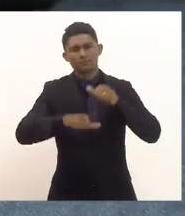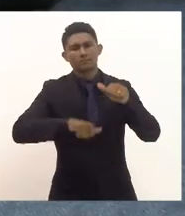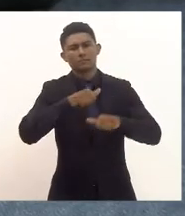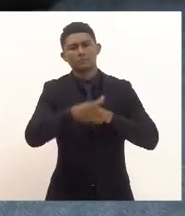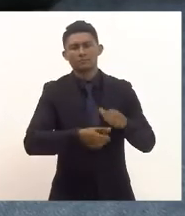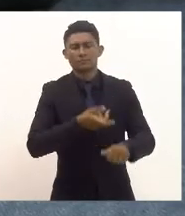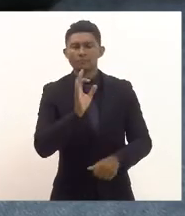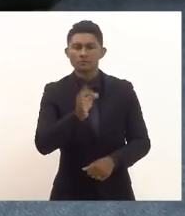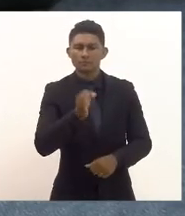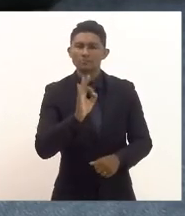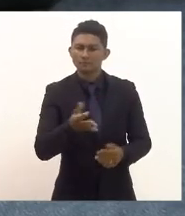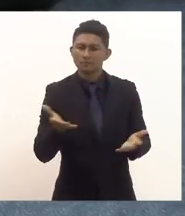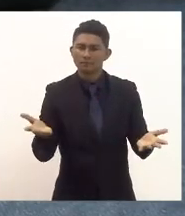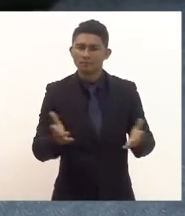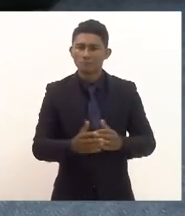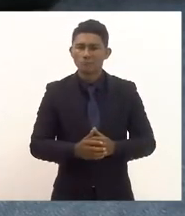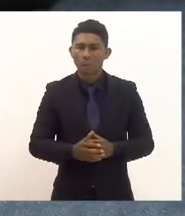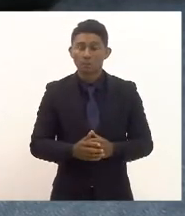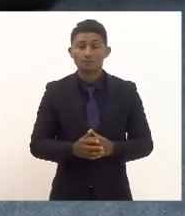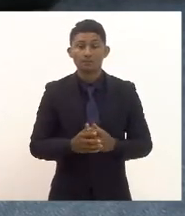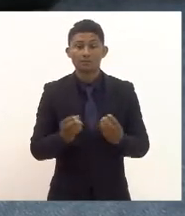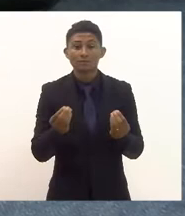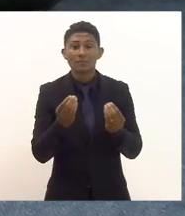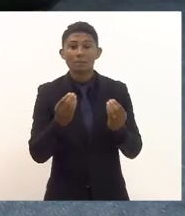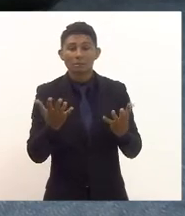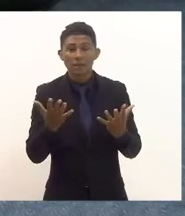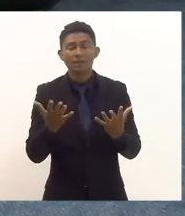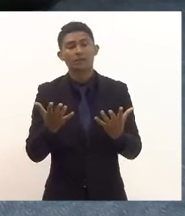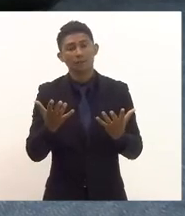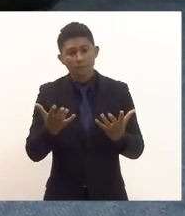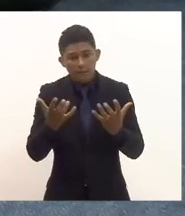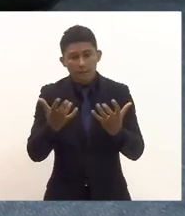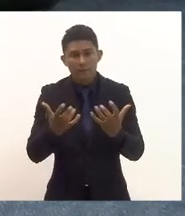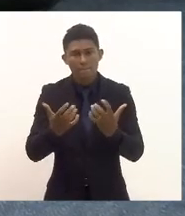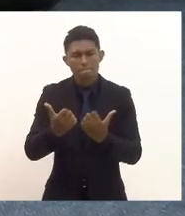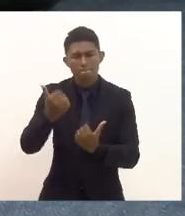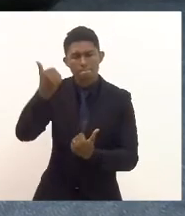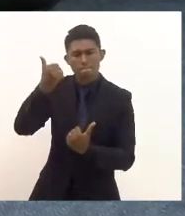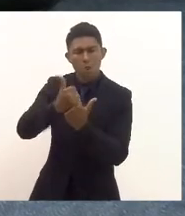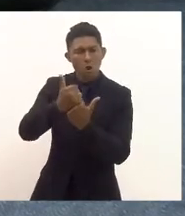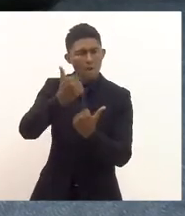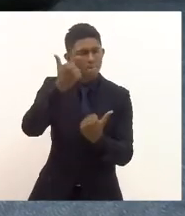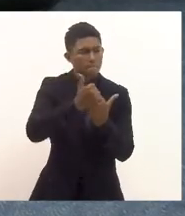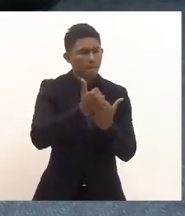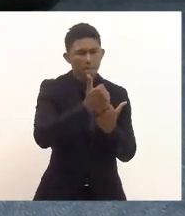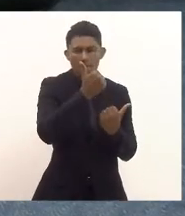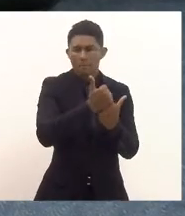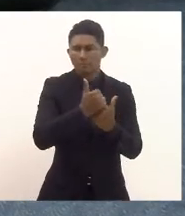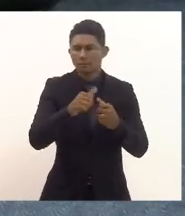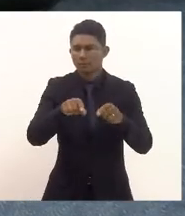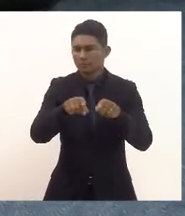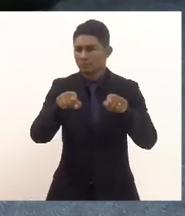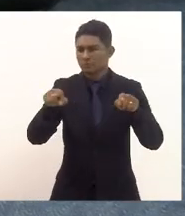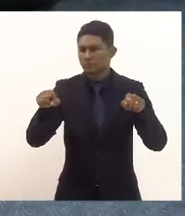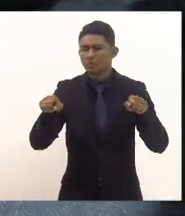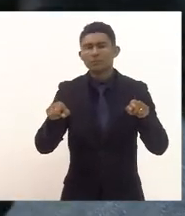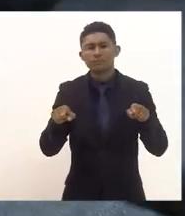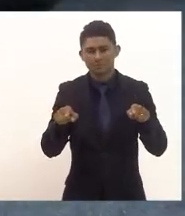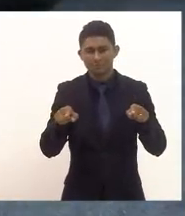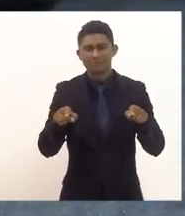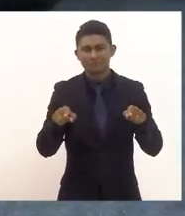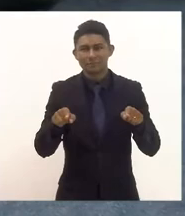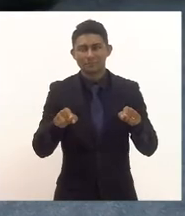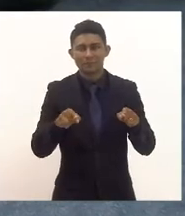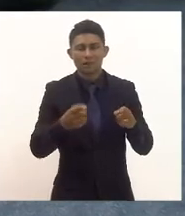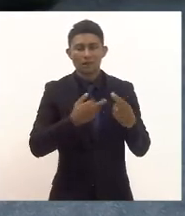de o carro acho que sustentação as várias importantes decisões cumpridas